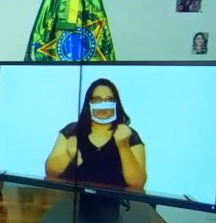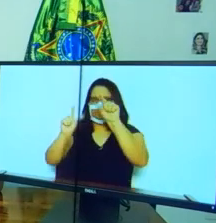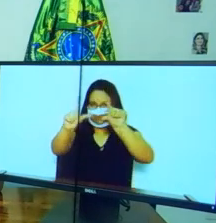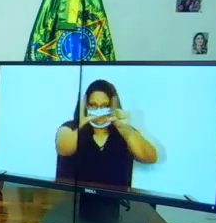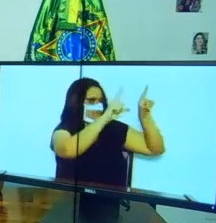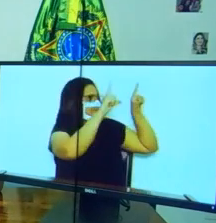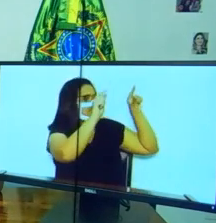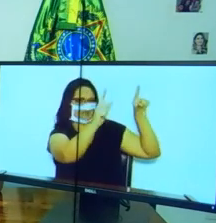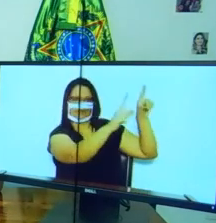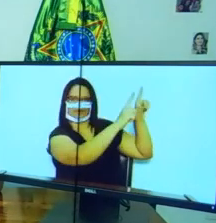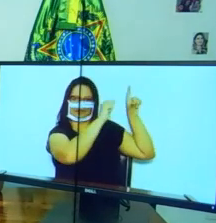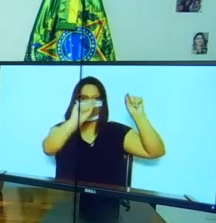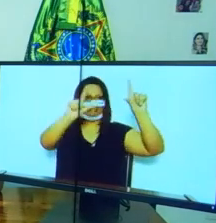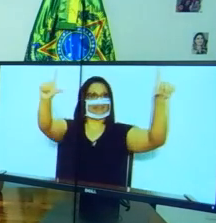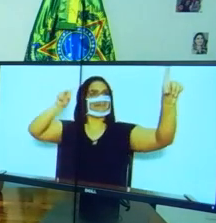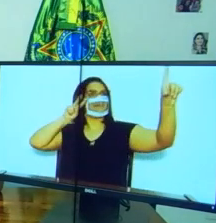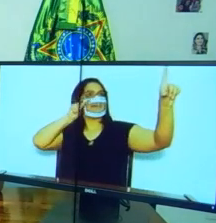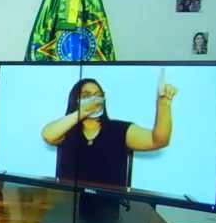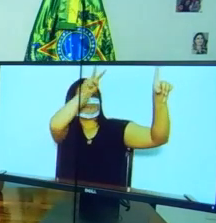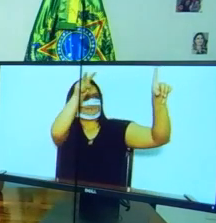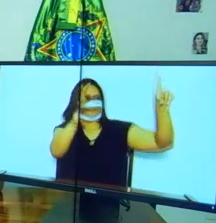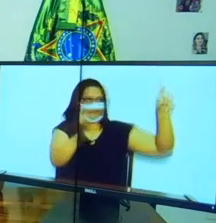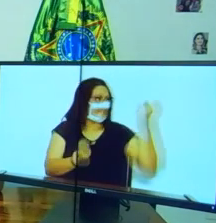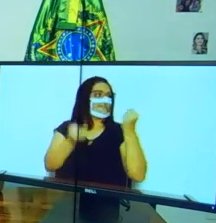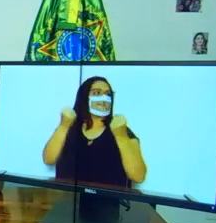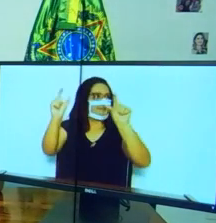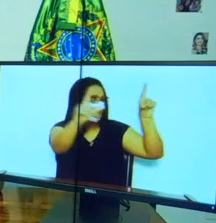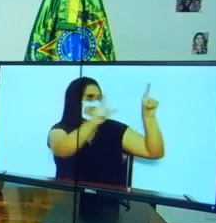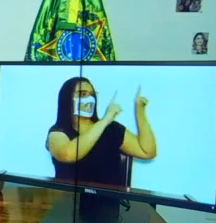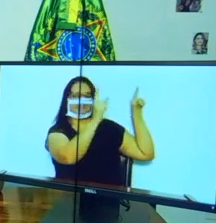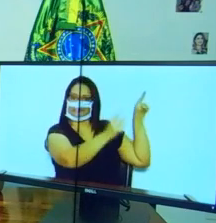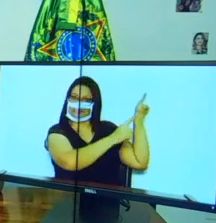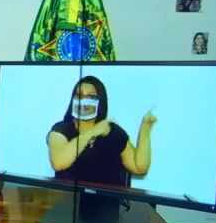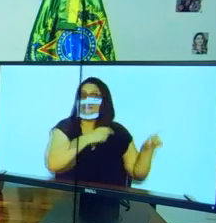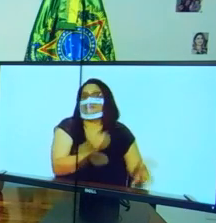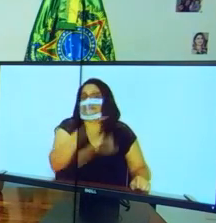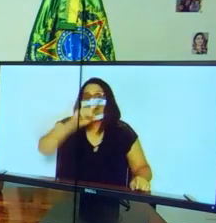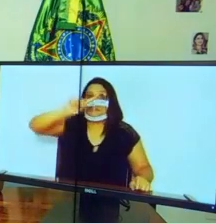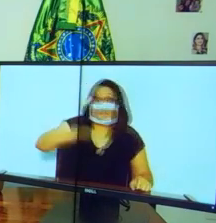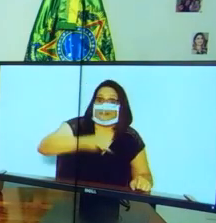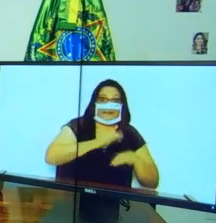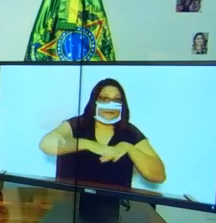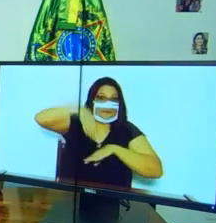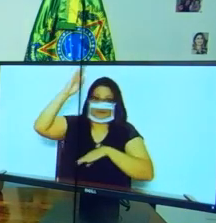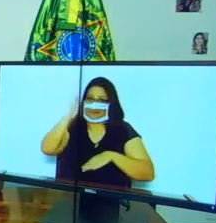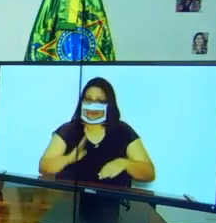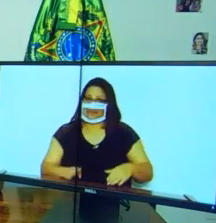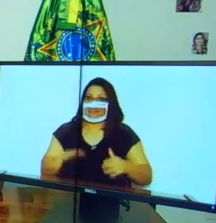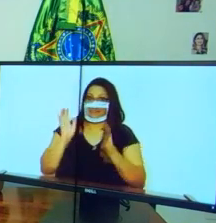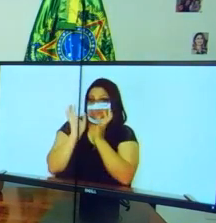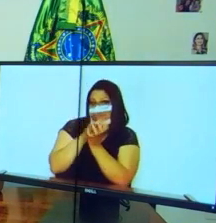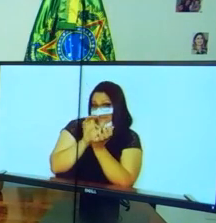-major Vitor Hugo. Durante entrevista ao programa Pingos nos Is, o presidente garantiu, no entanto, que ainda espera pelo resultado